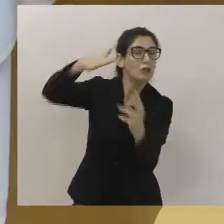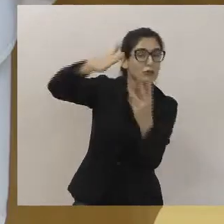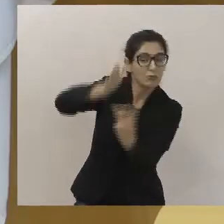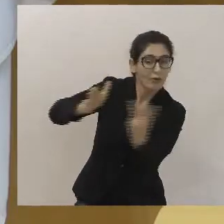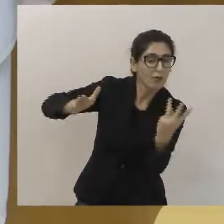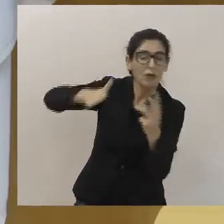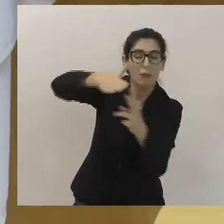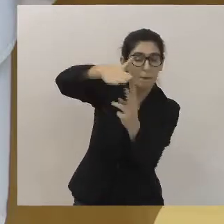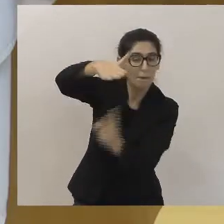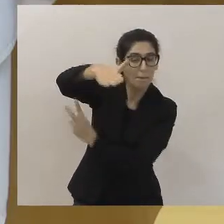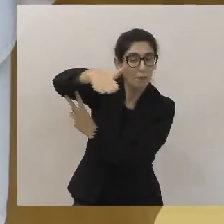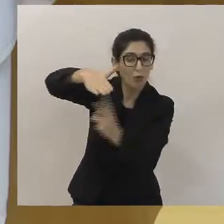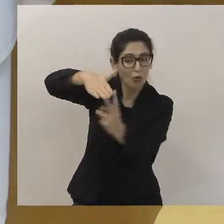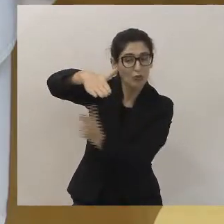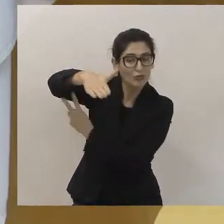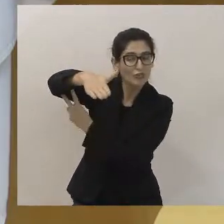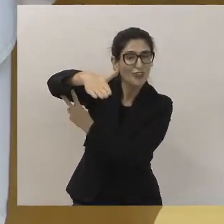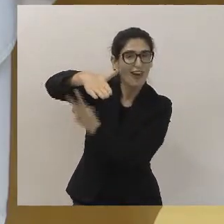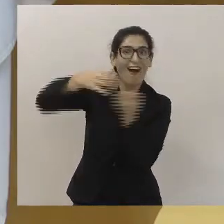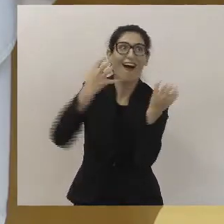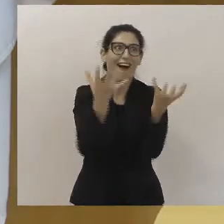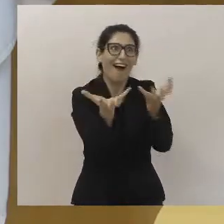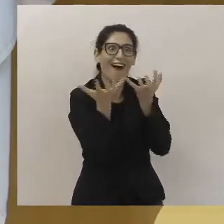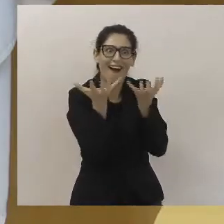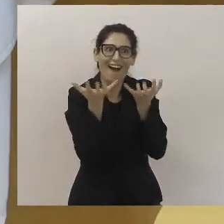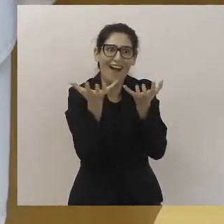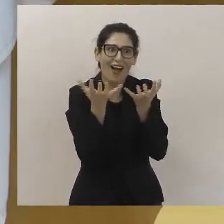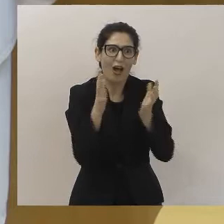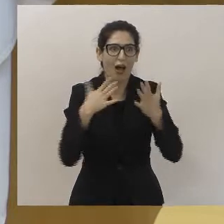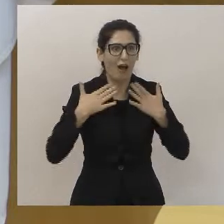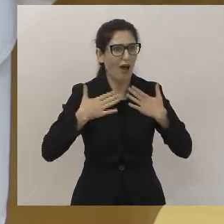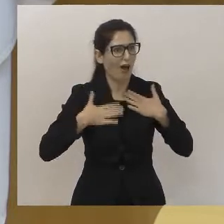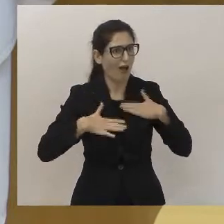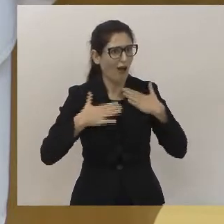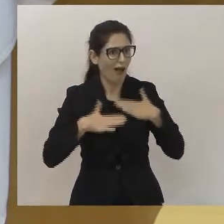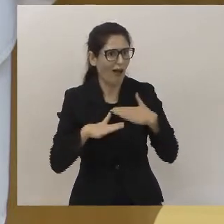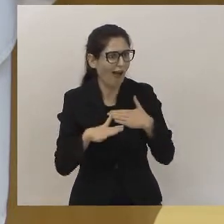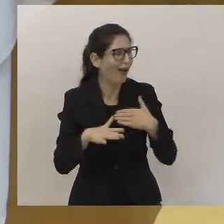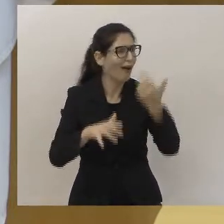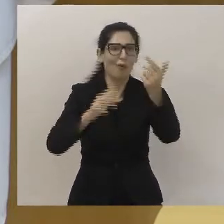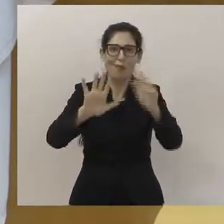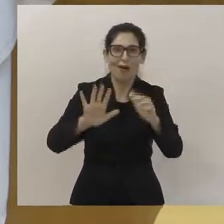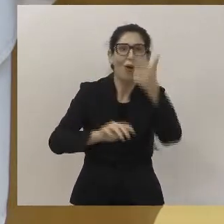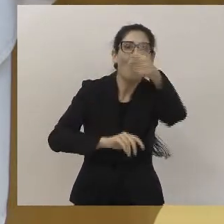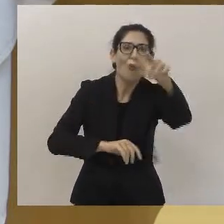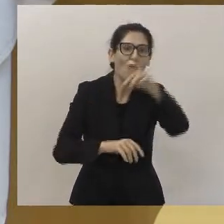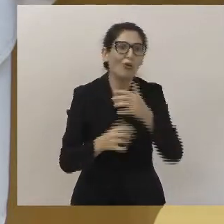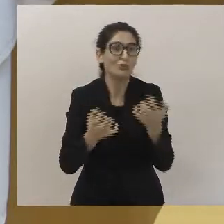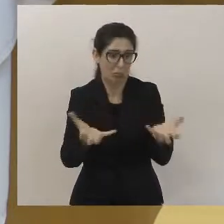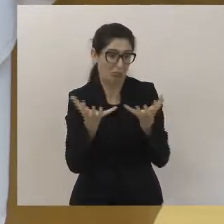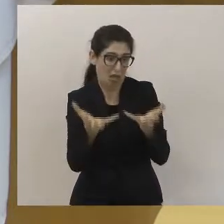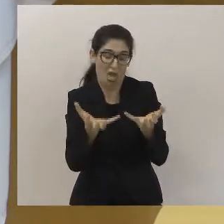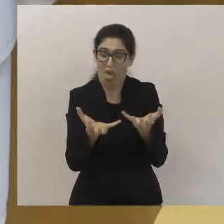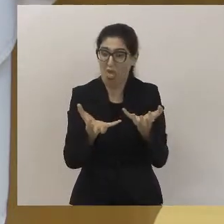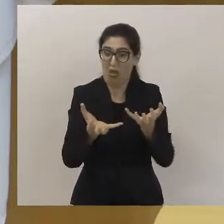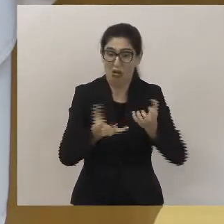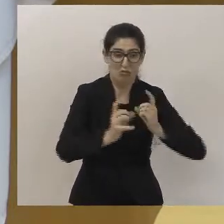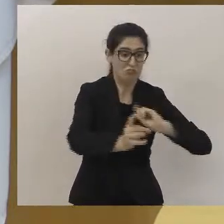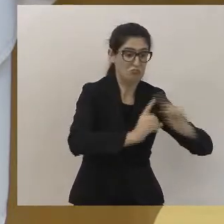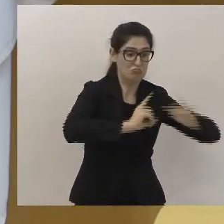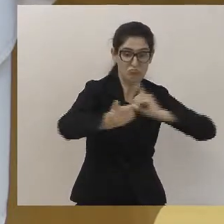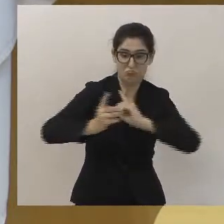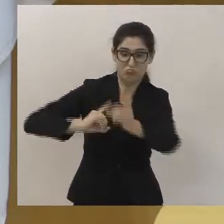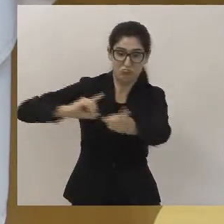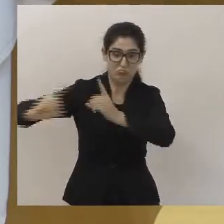que a sonho de consumo de muita gente nem se viabilizou já está se falando em duplicar por exemplo a humberto castelo branco